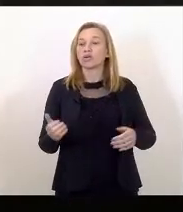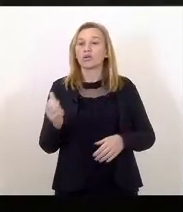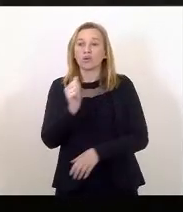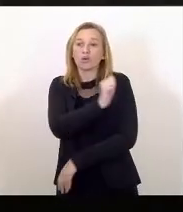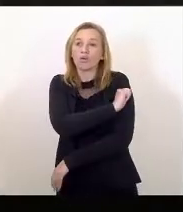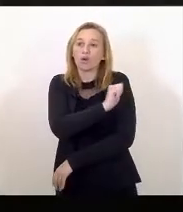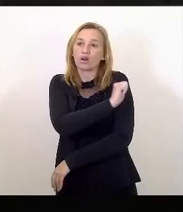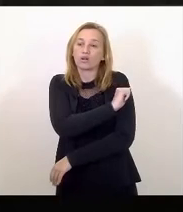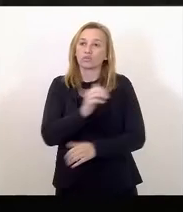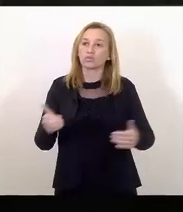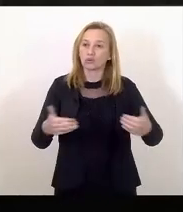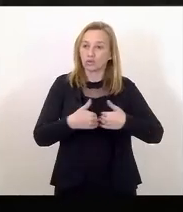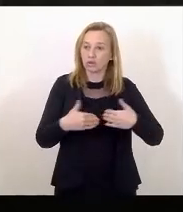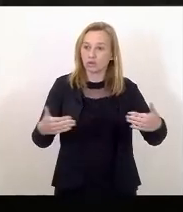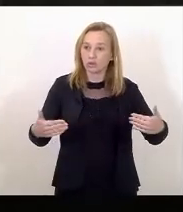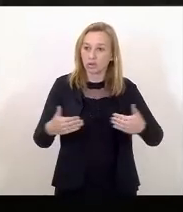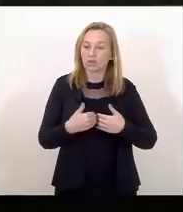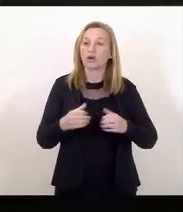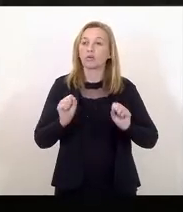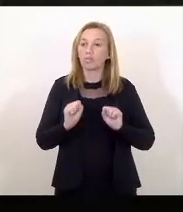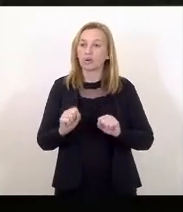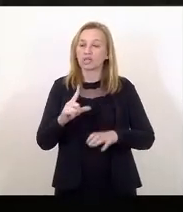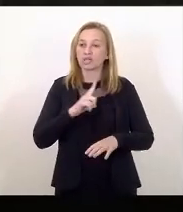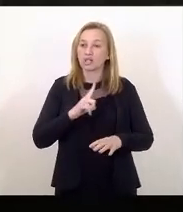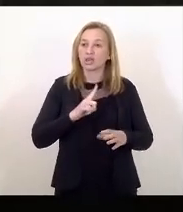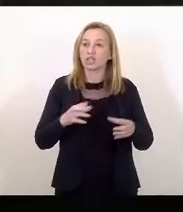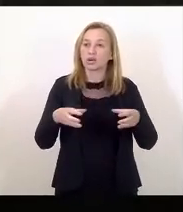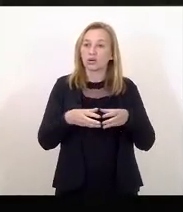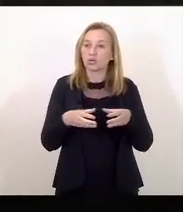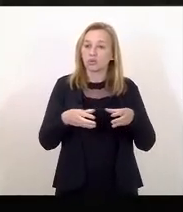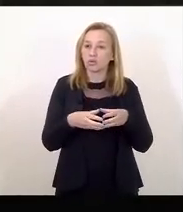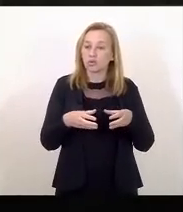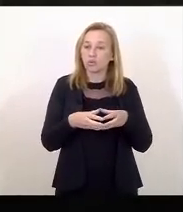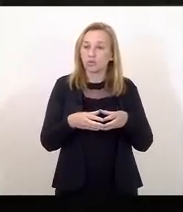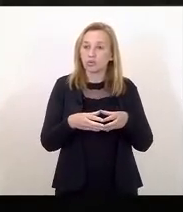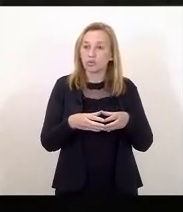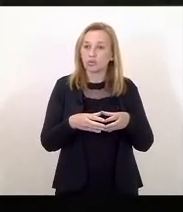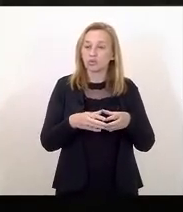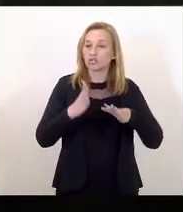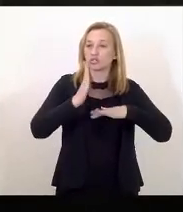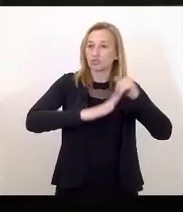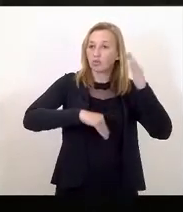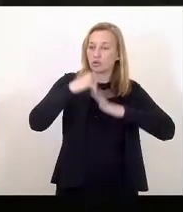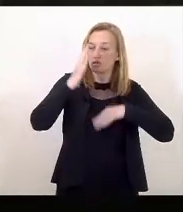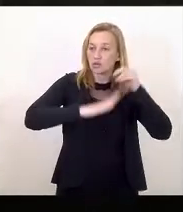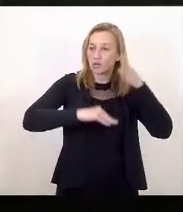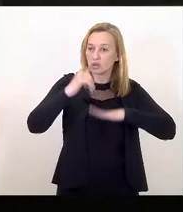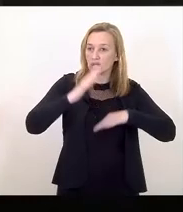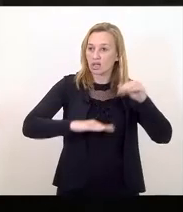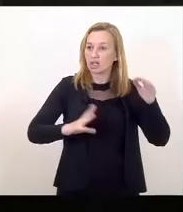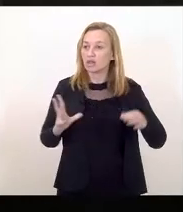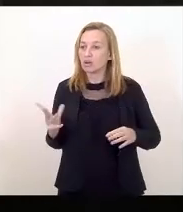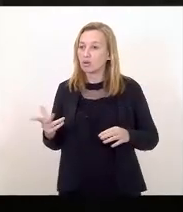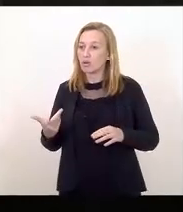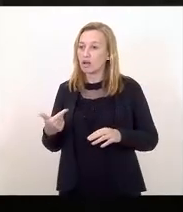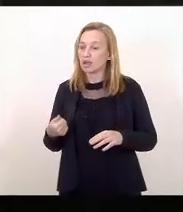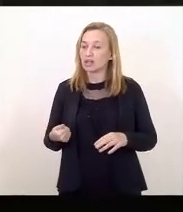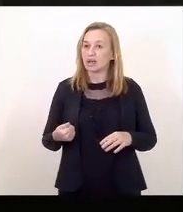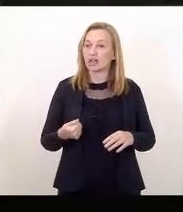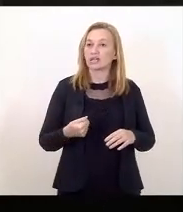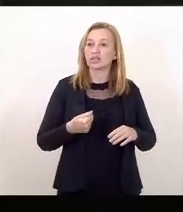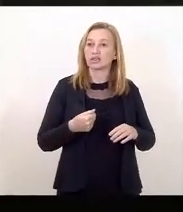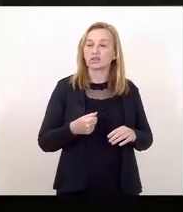autista que possam ter equipes multidisciplinares, multiprofissional, com adequada especialização e